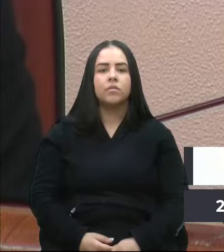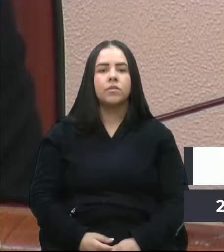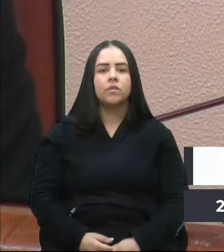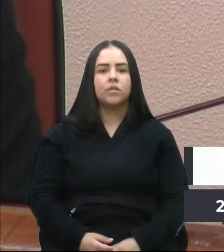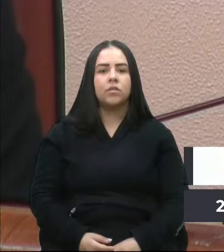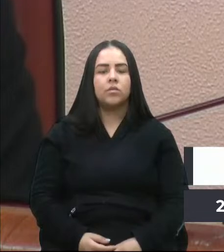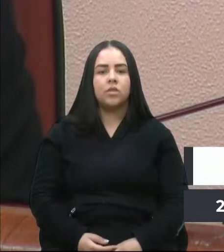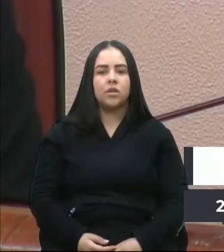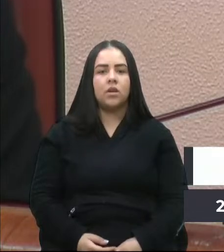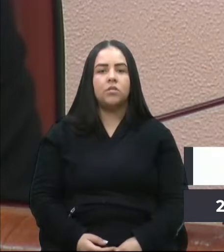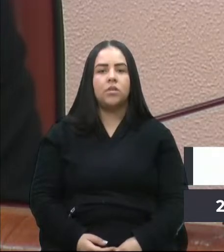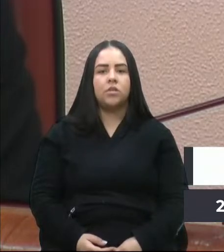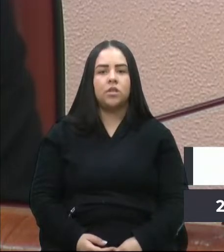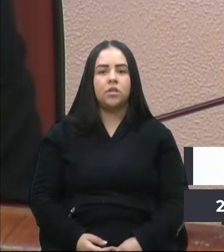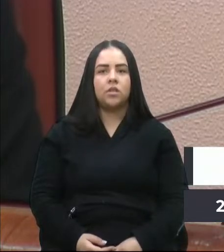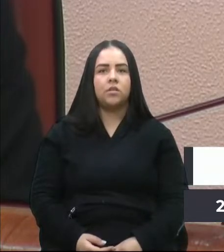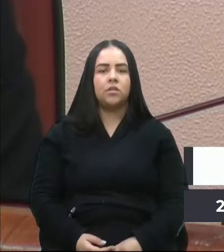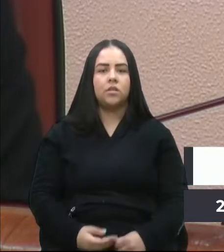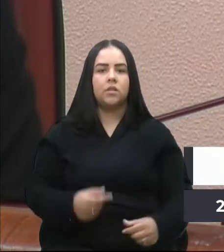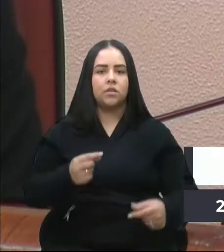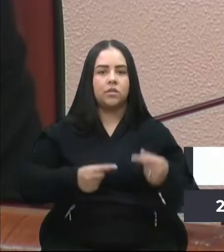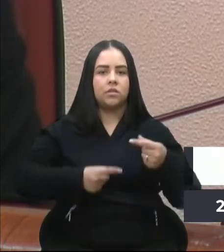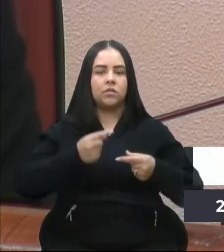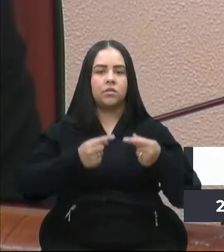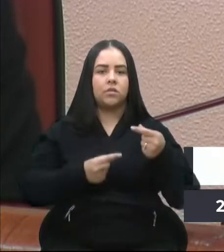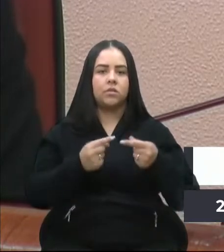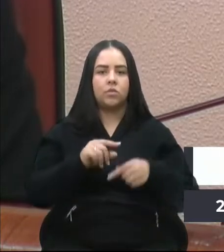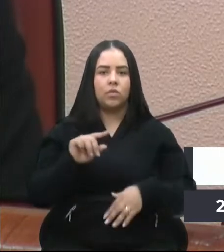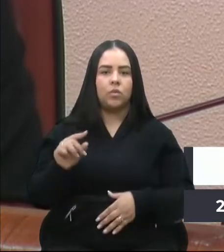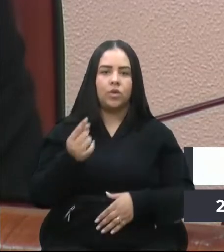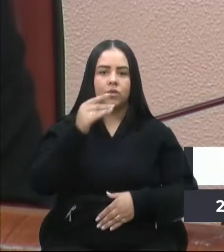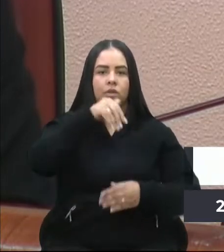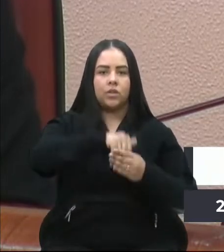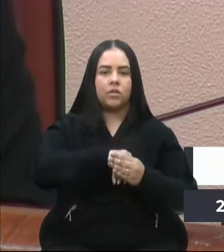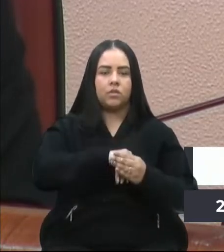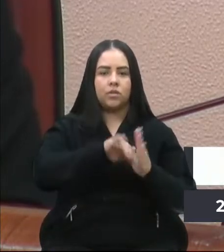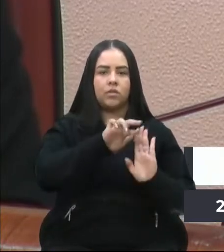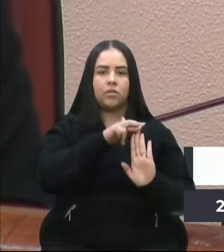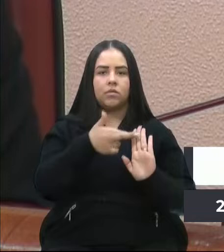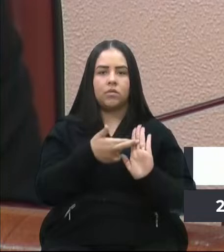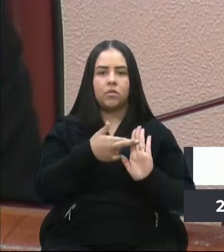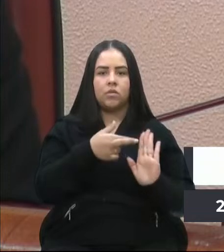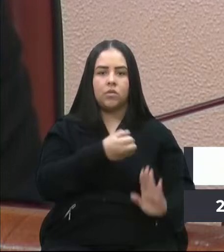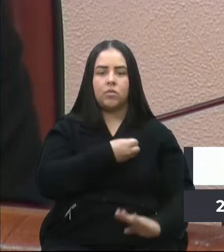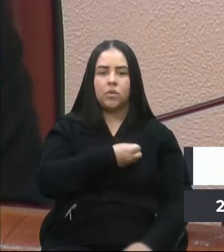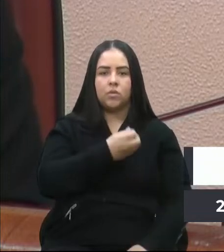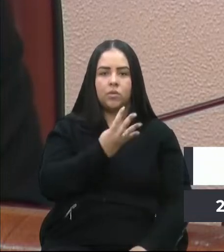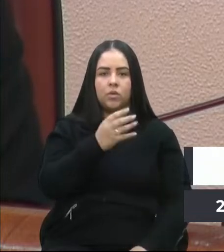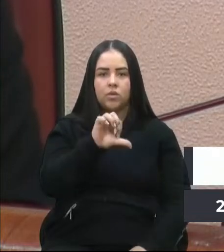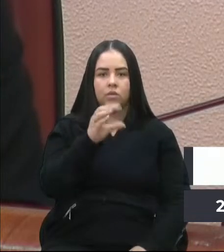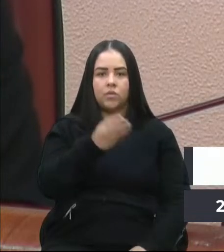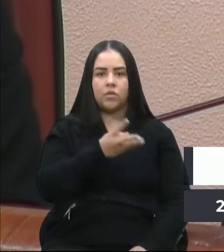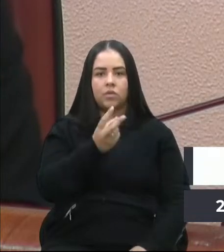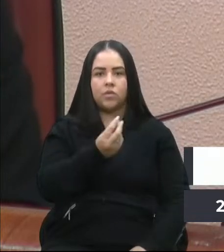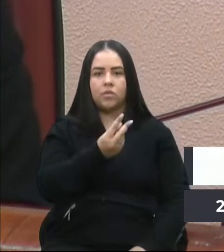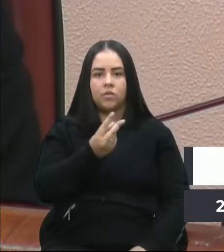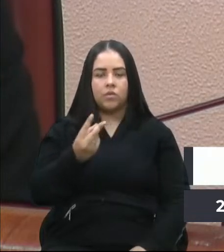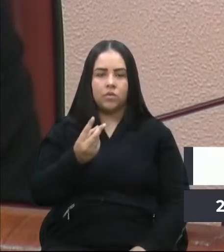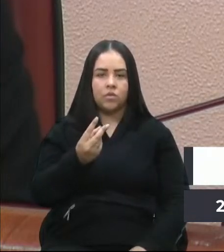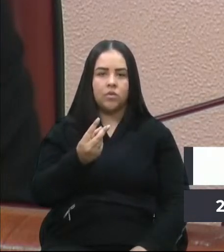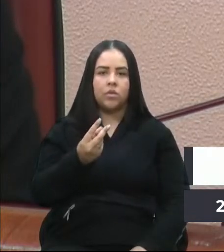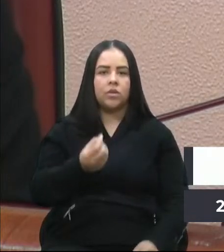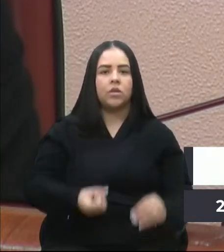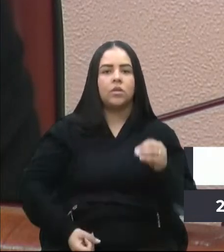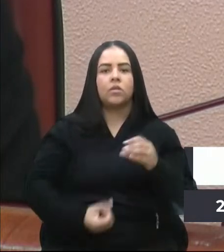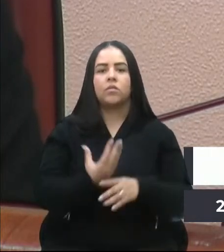Em discussão única e votação, o requerimento número 49 de 2022, de